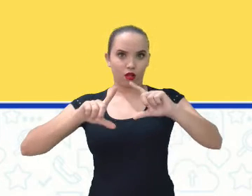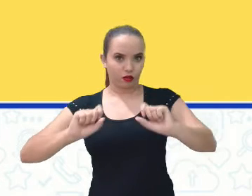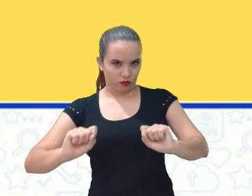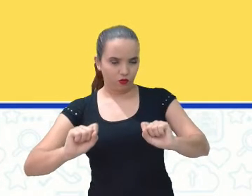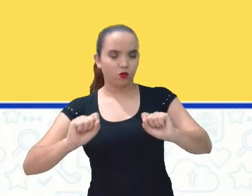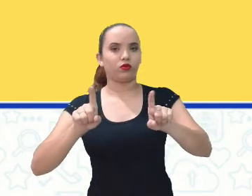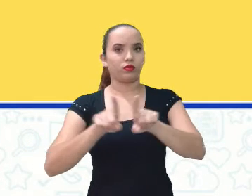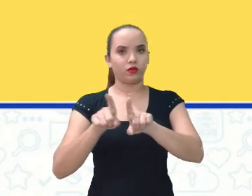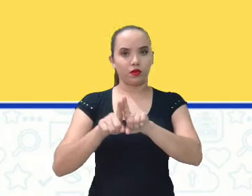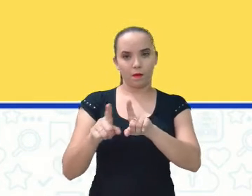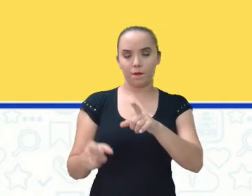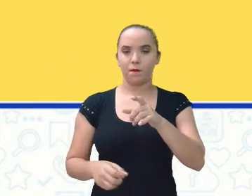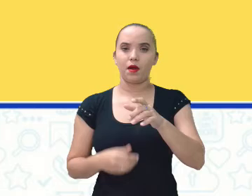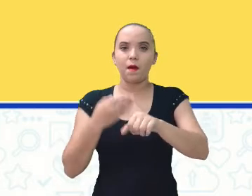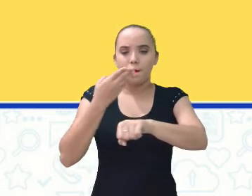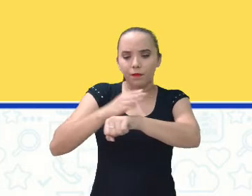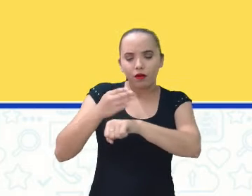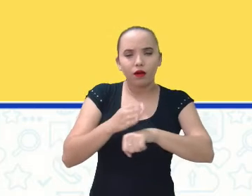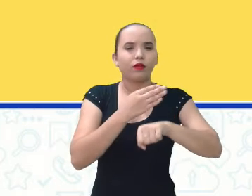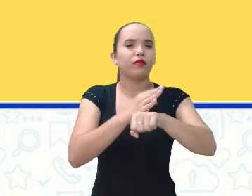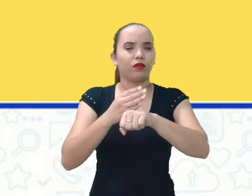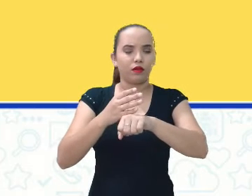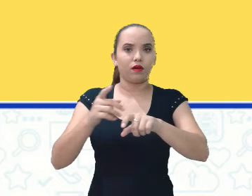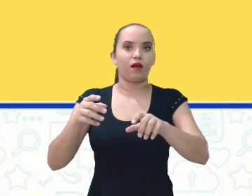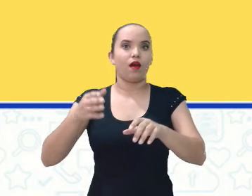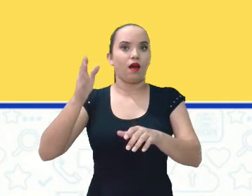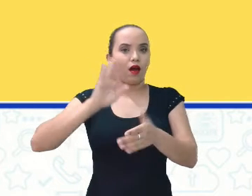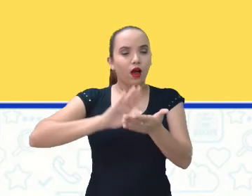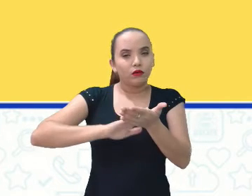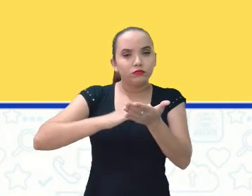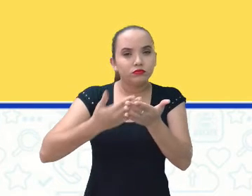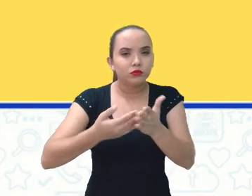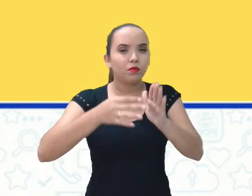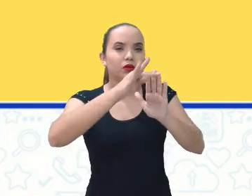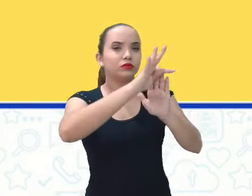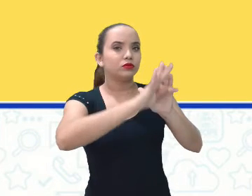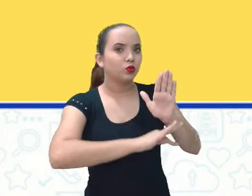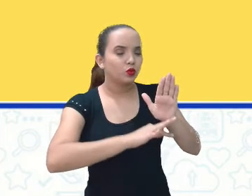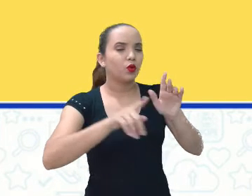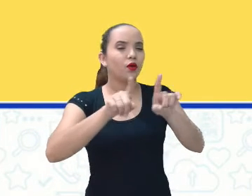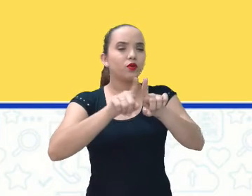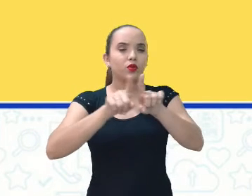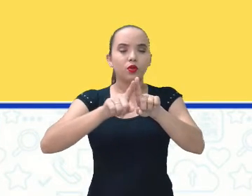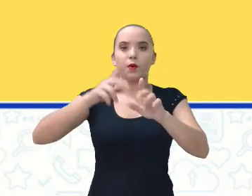as habilidades de leitura e interpretação de texto não verbal.